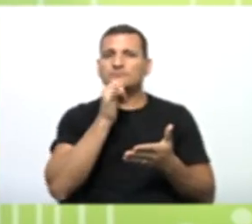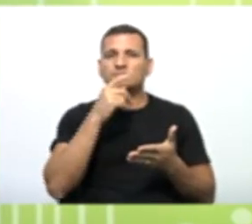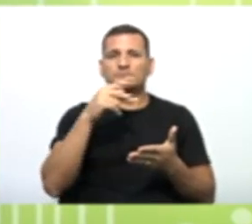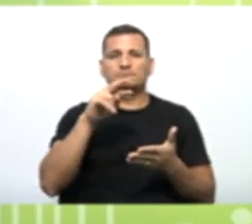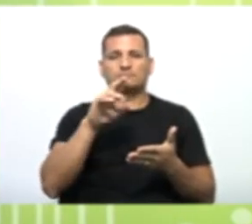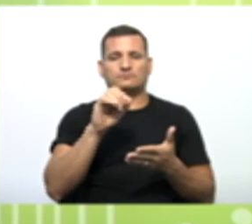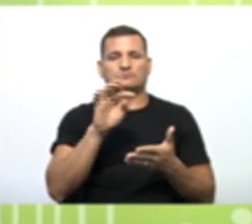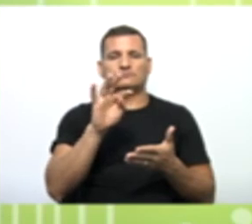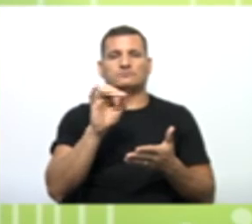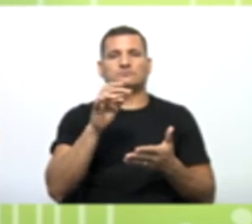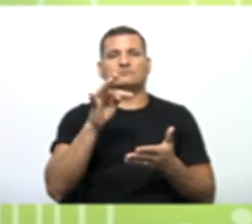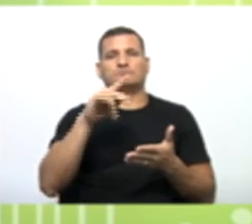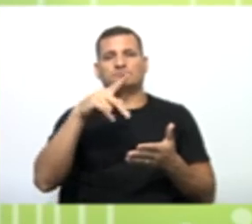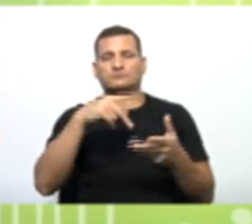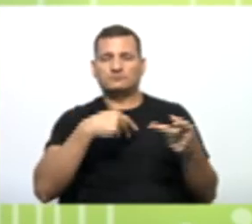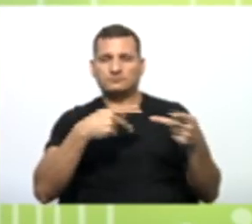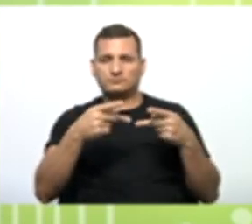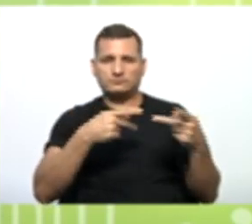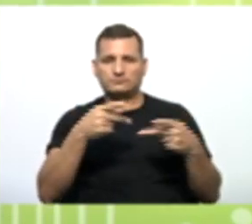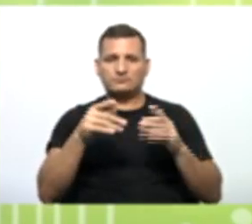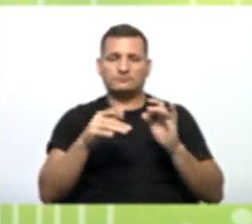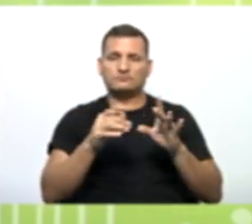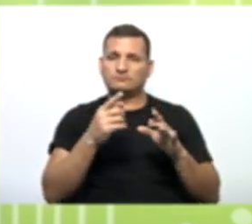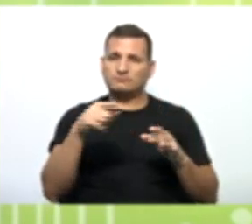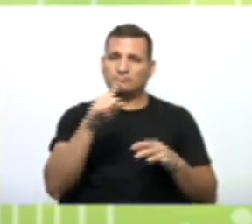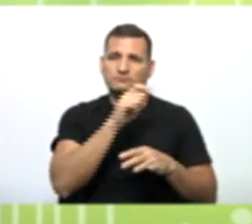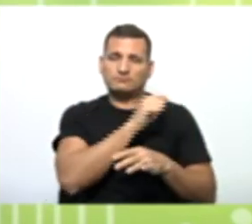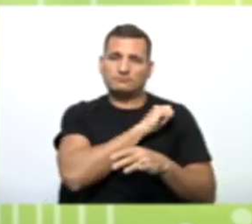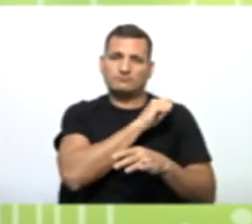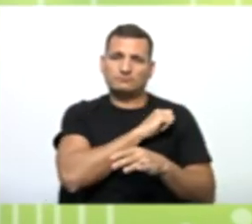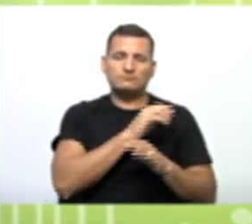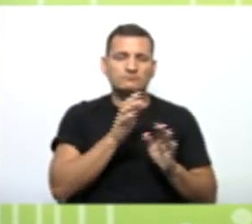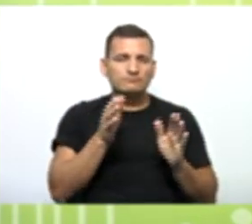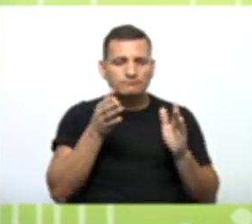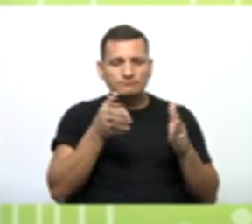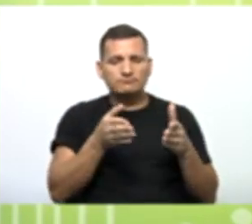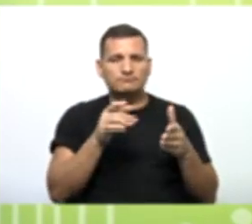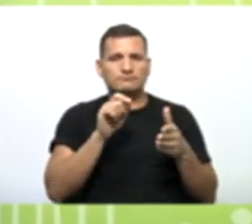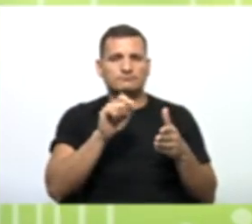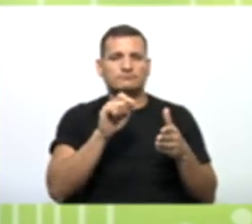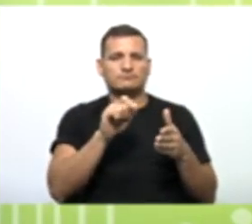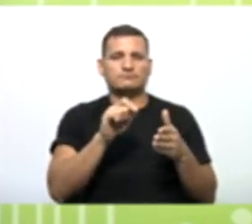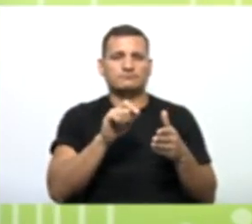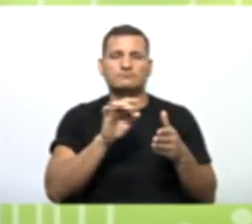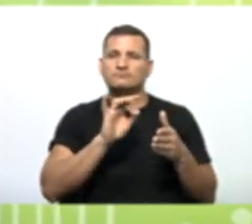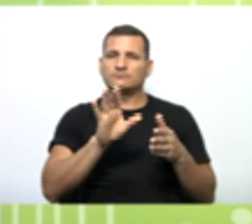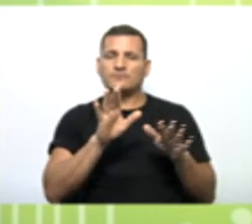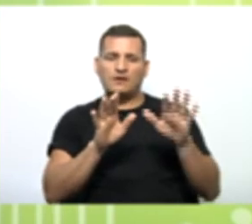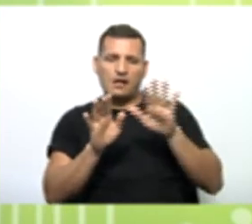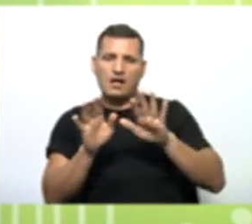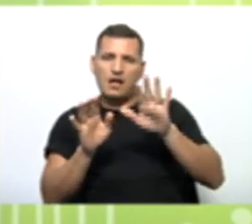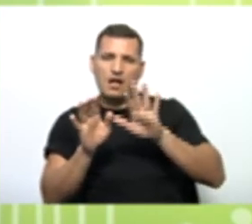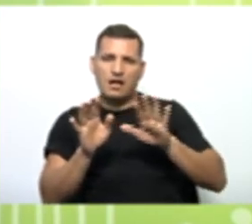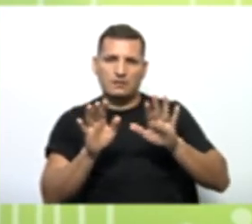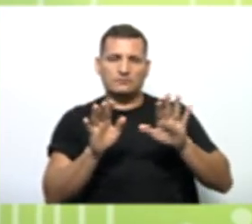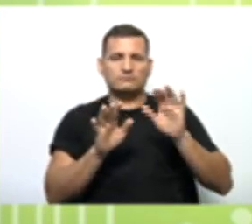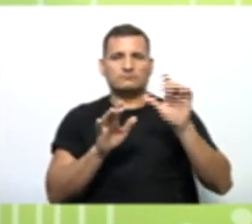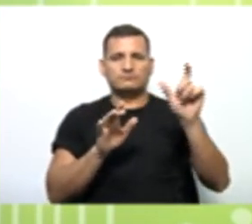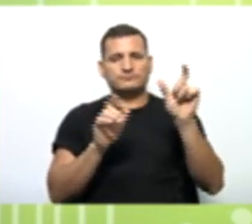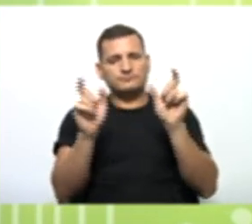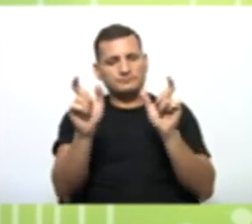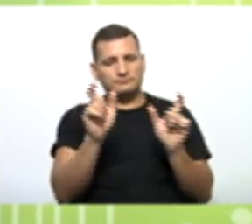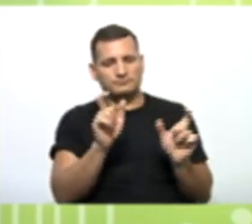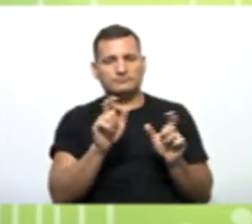né? Você, aluno, se preocupou em fazer o quê? Em quais são as áreas principais do